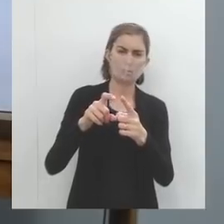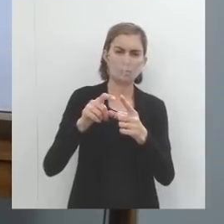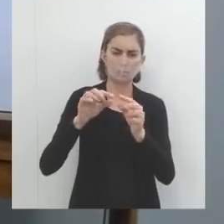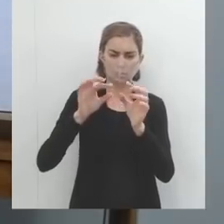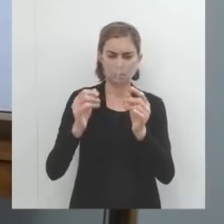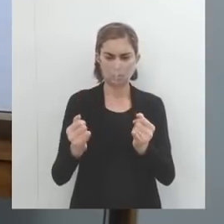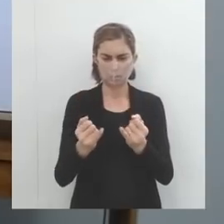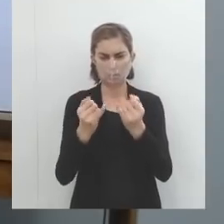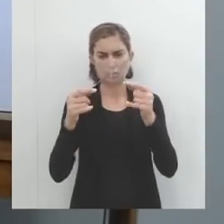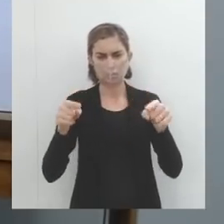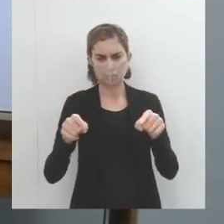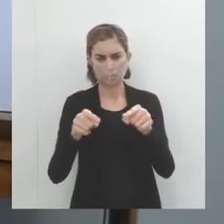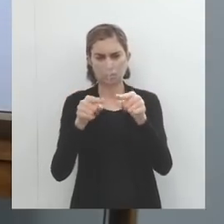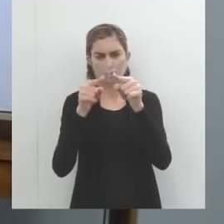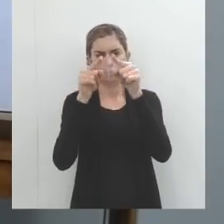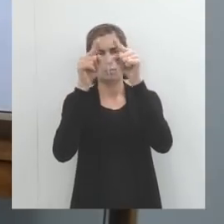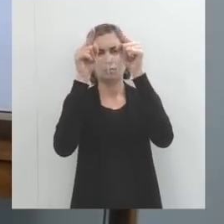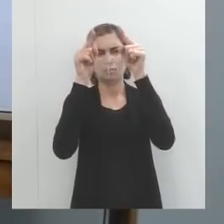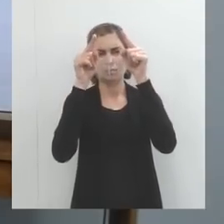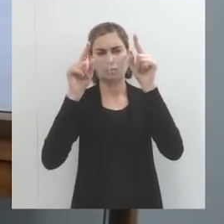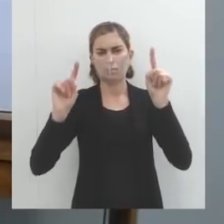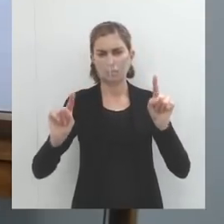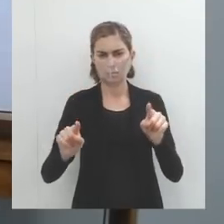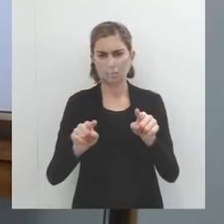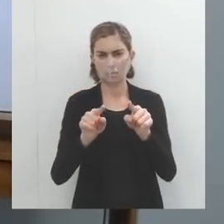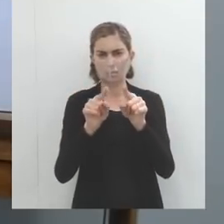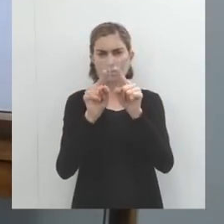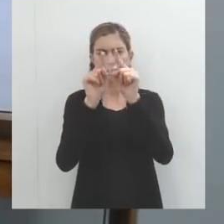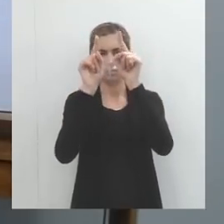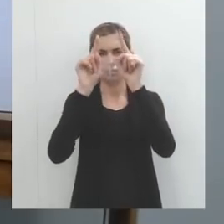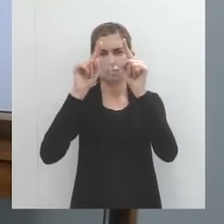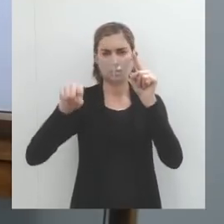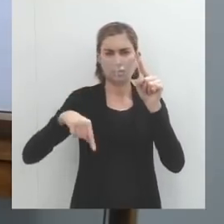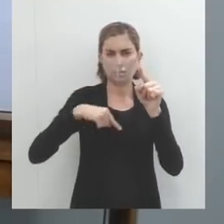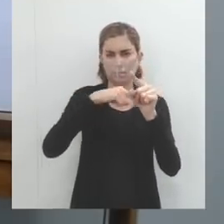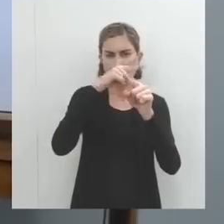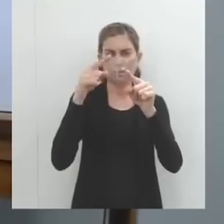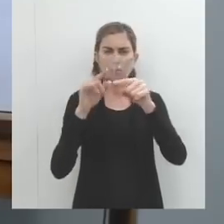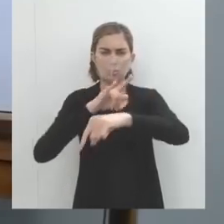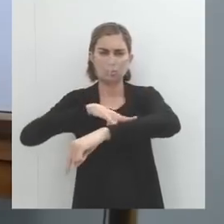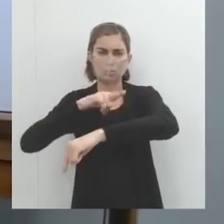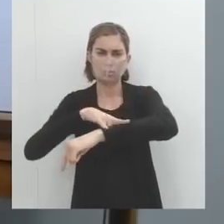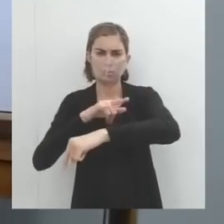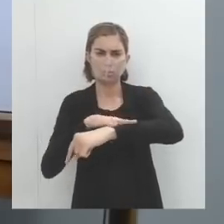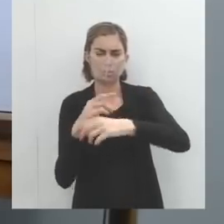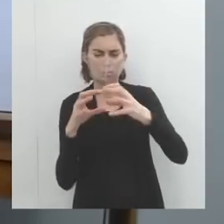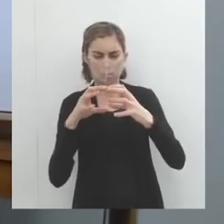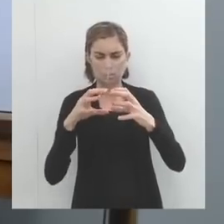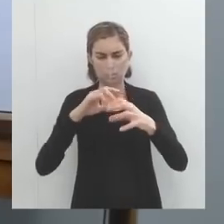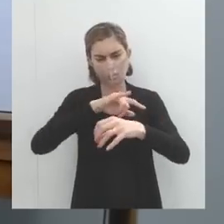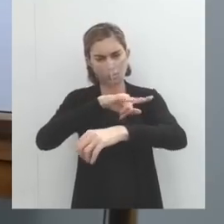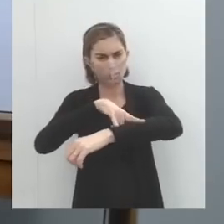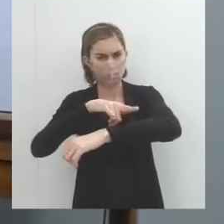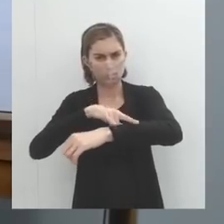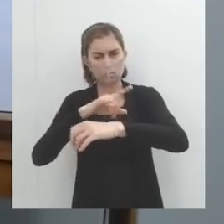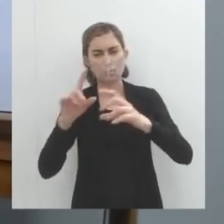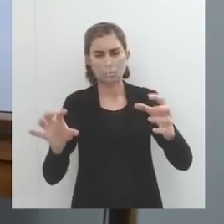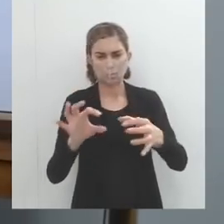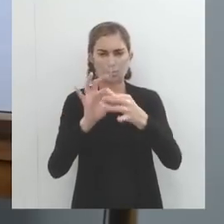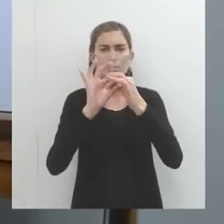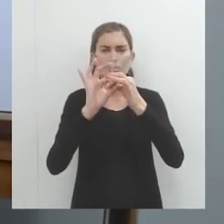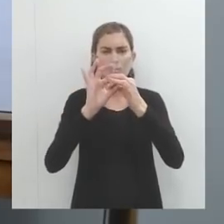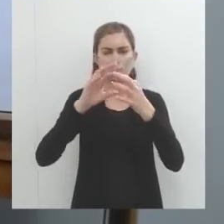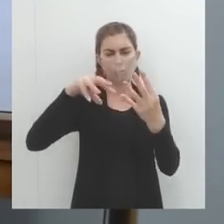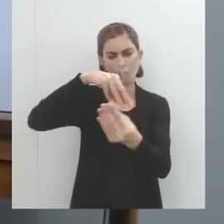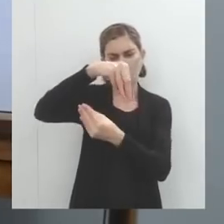tubinhos, ele sai dos testículos, dão uma volta na bexiga urinária para se unir exatamente com o